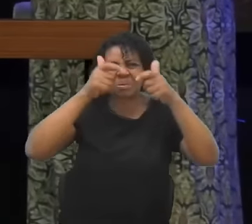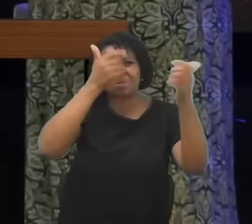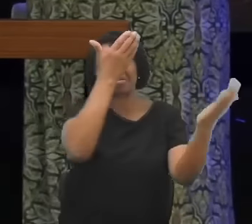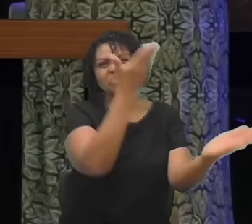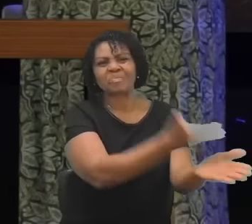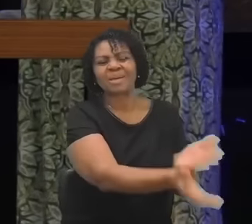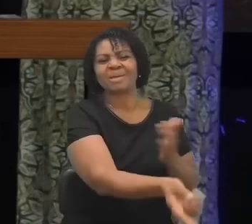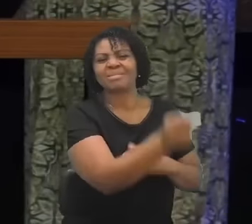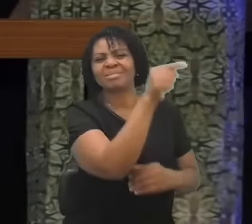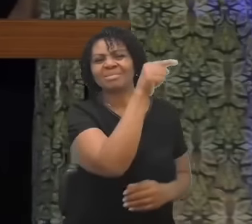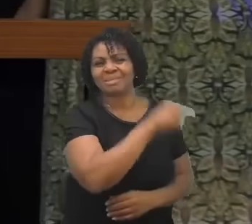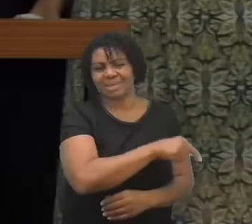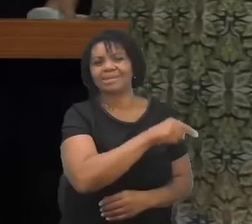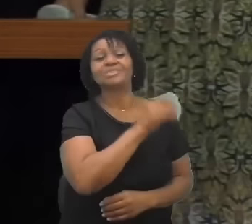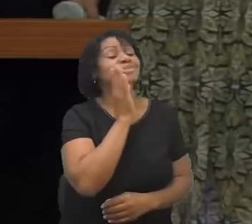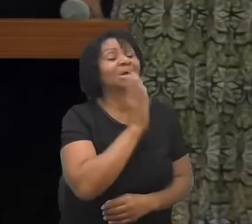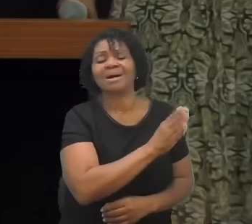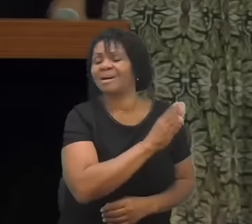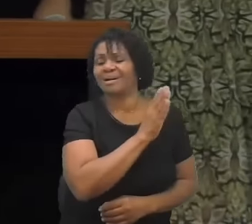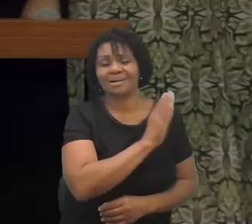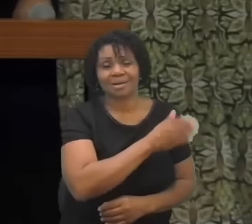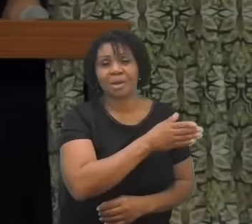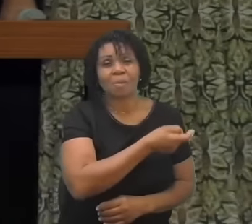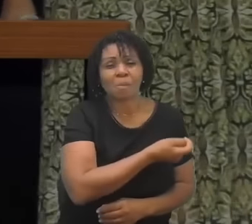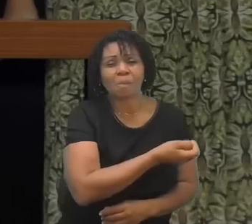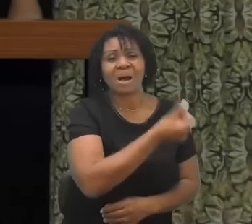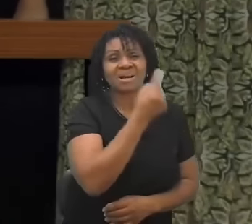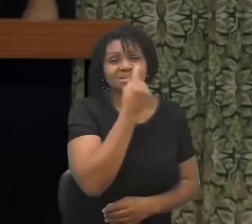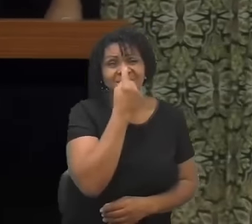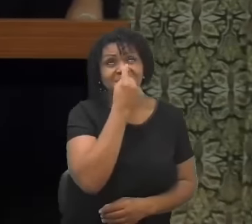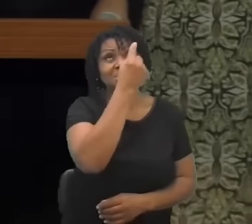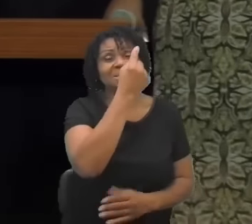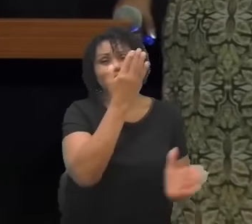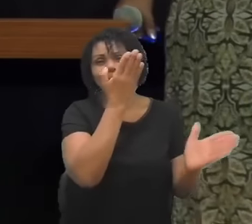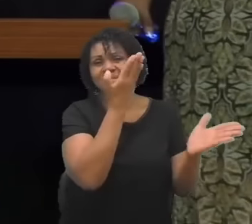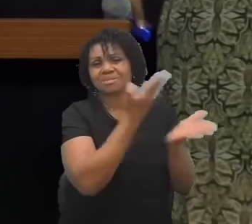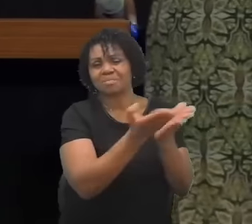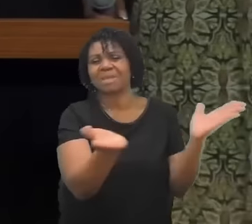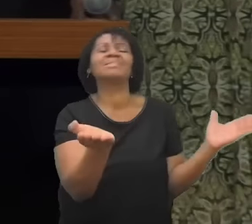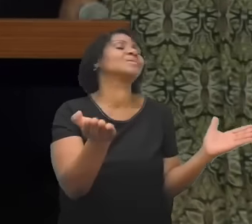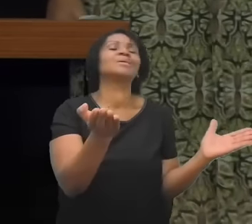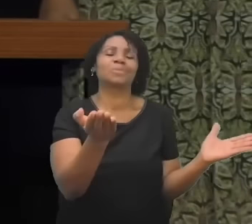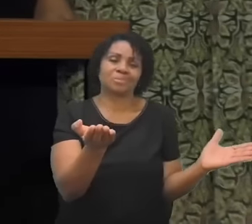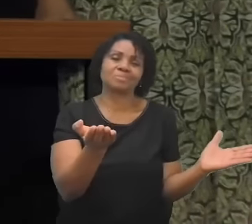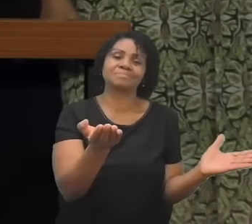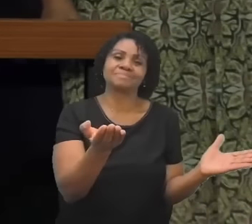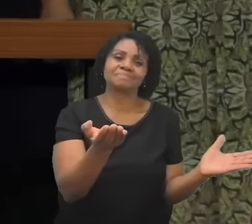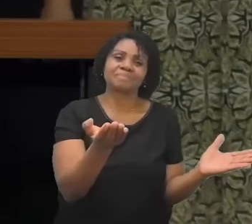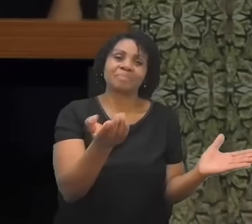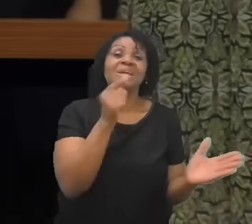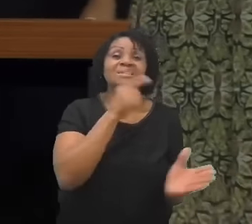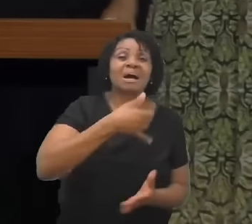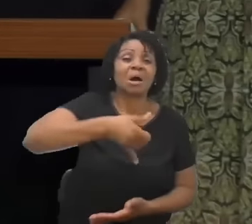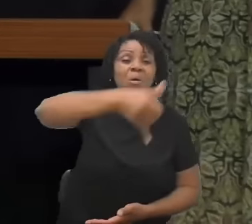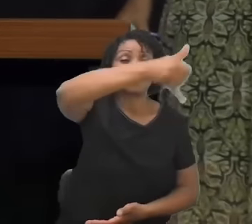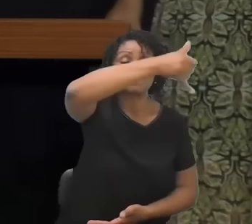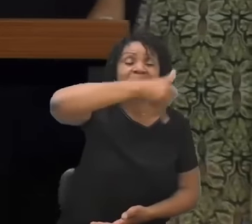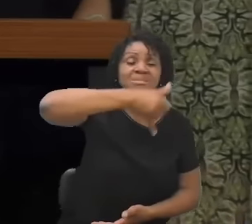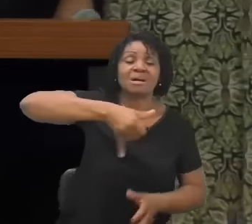contados. Ela estava a ponto de perder a intimidade com o rei, a ponto de perder a unção,